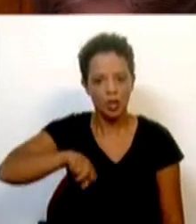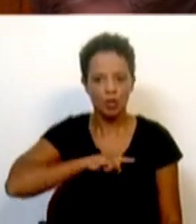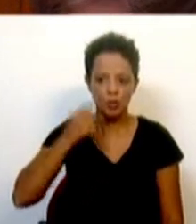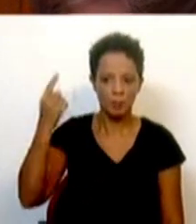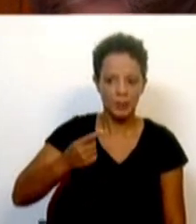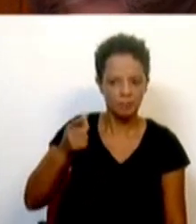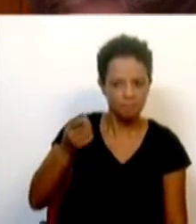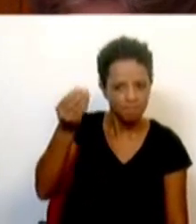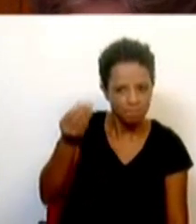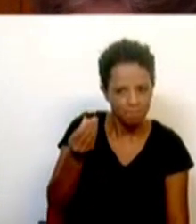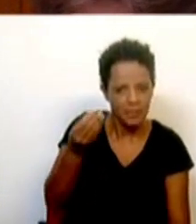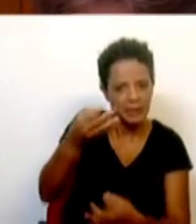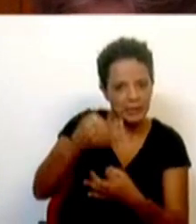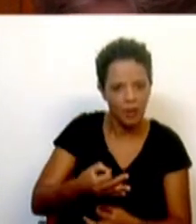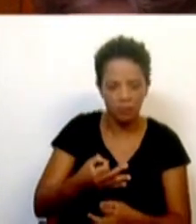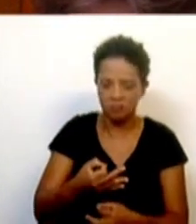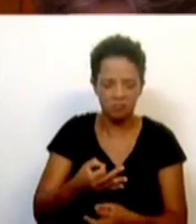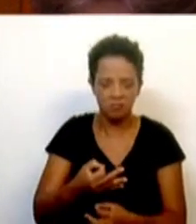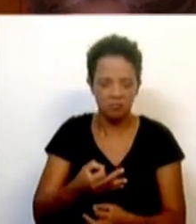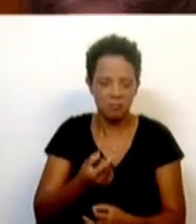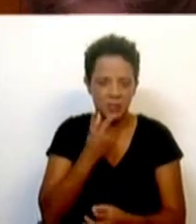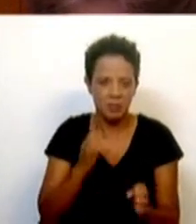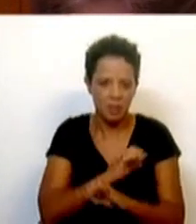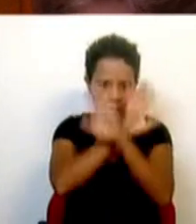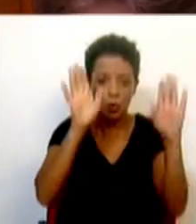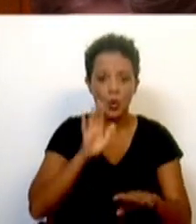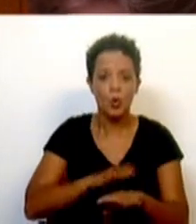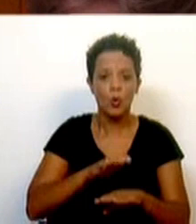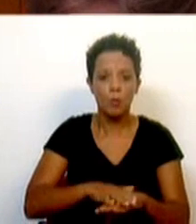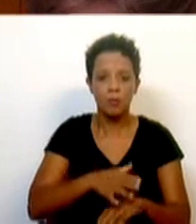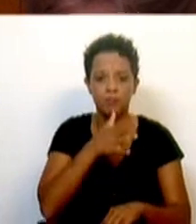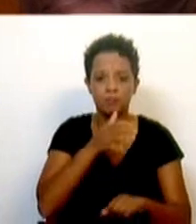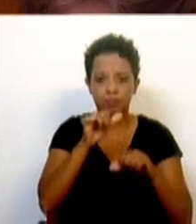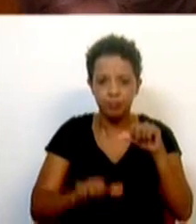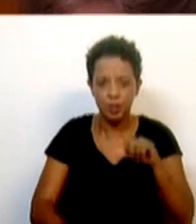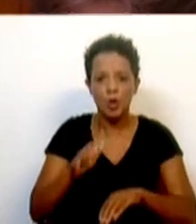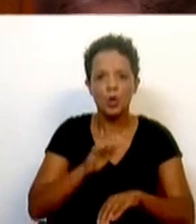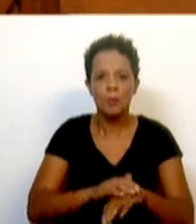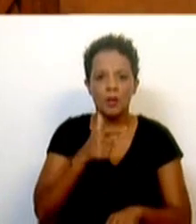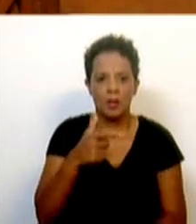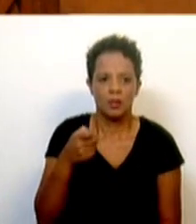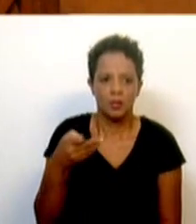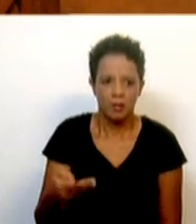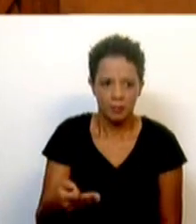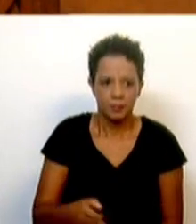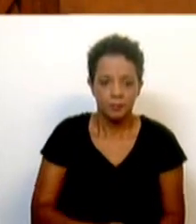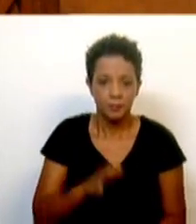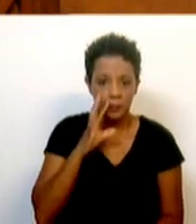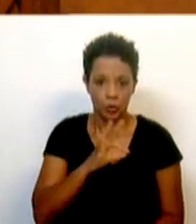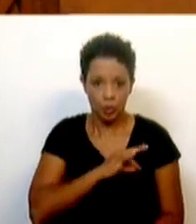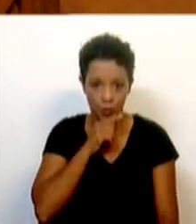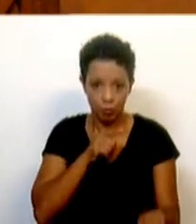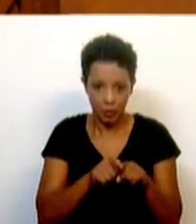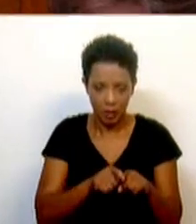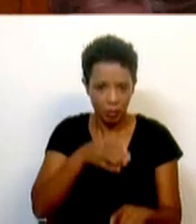sério fica tudo dito naquilo que disse a propósito da TAP. O Sr. Deputado já